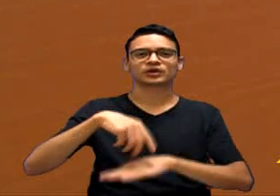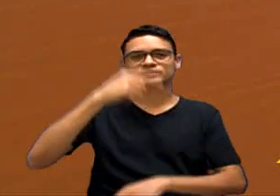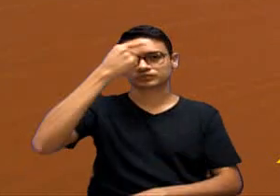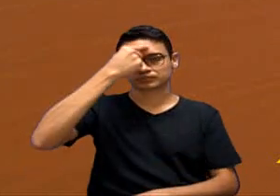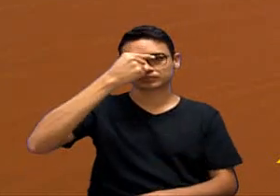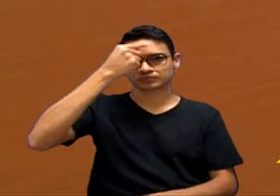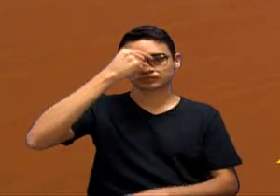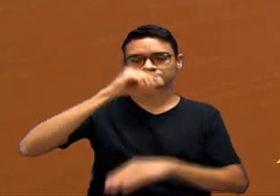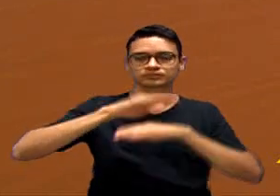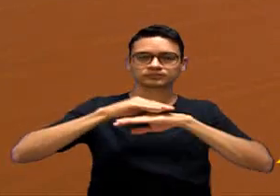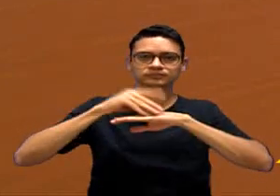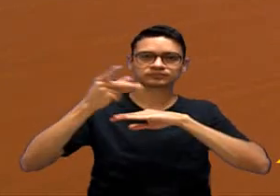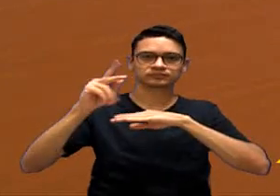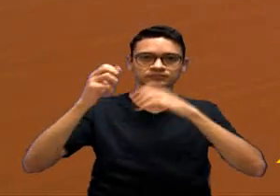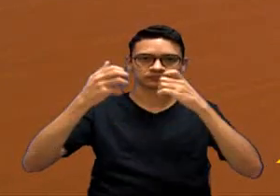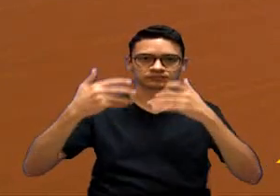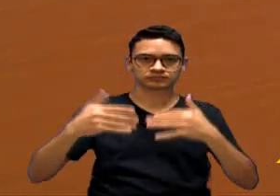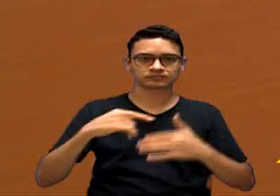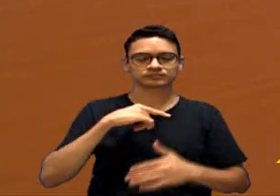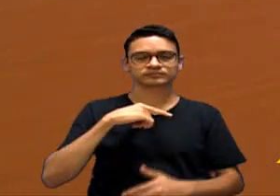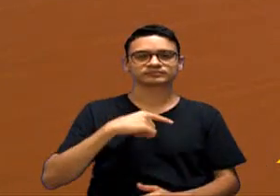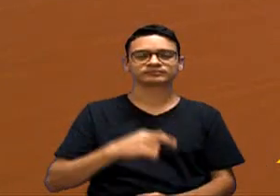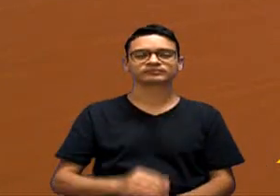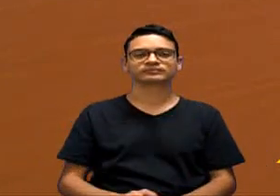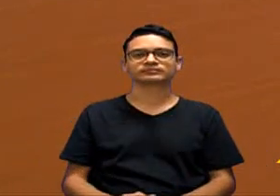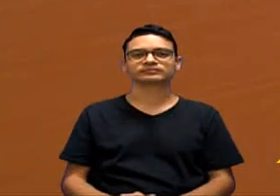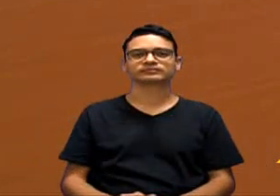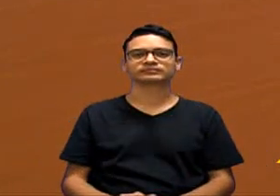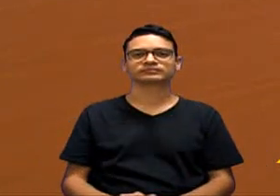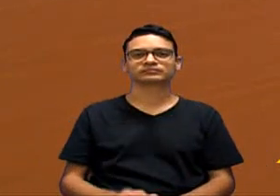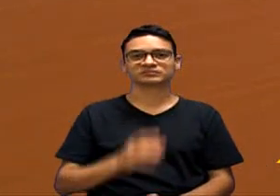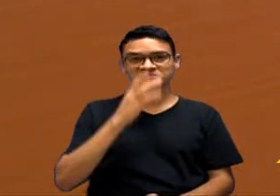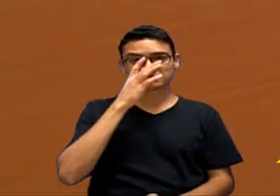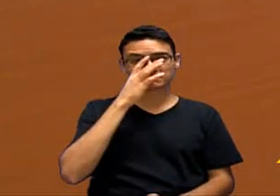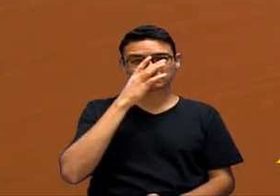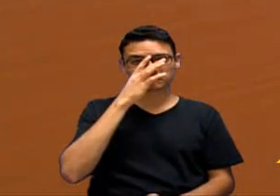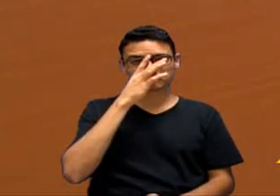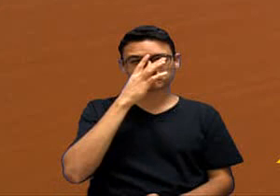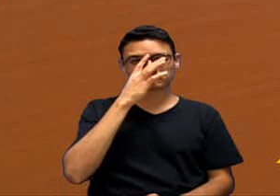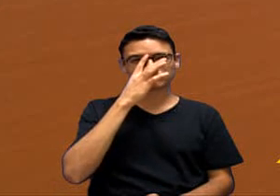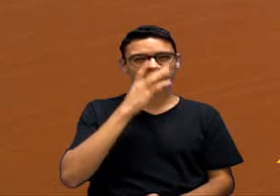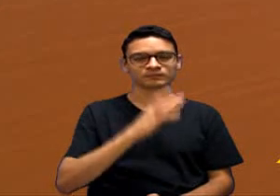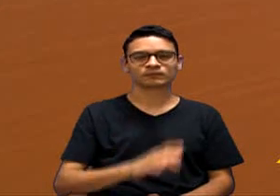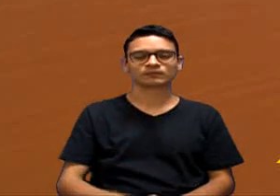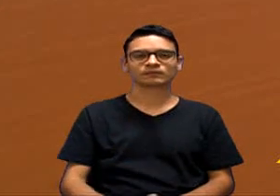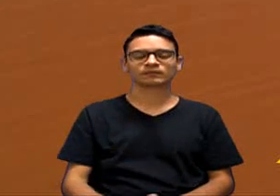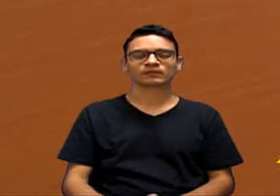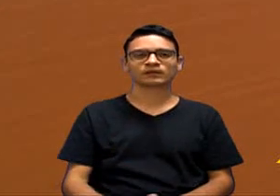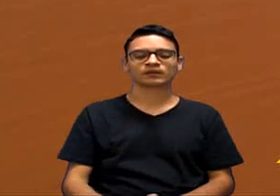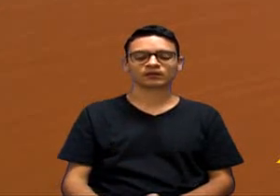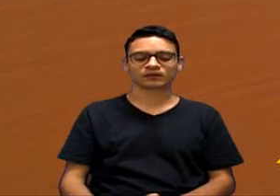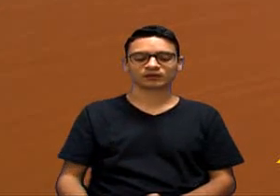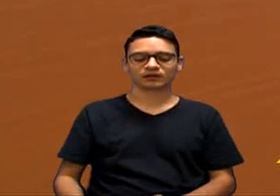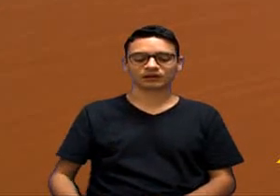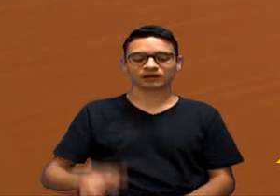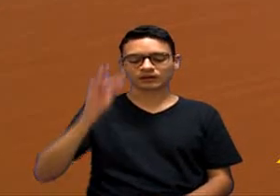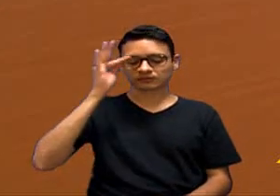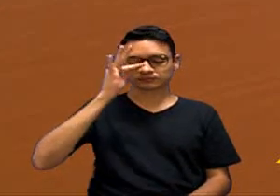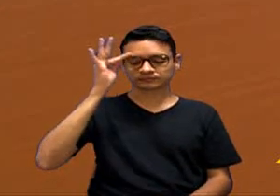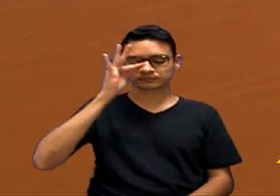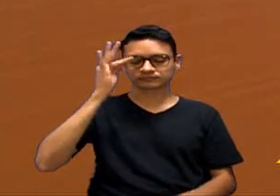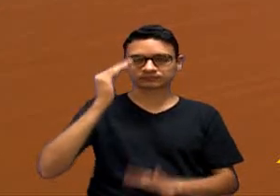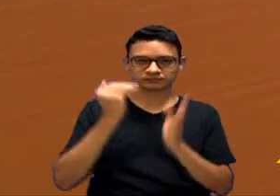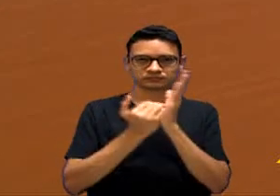Dylan eu peguei a prefeita eu vou falar ó é o falso